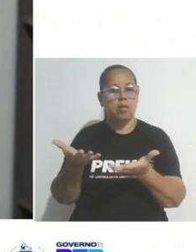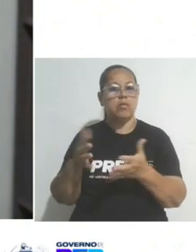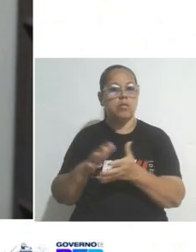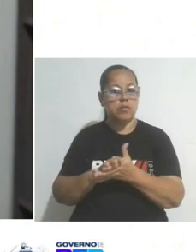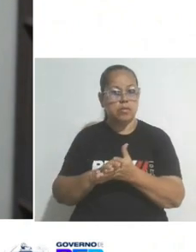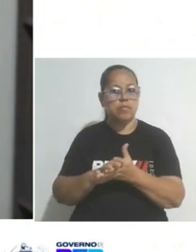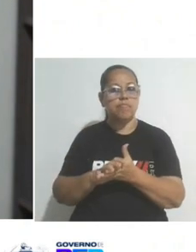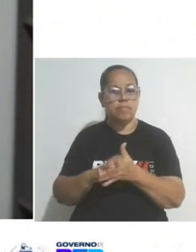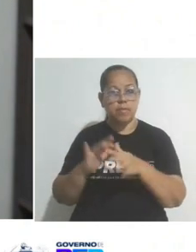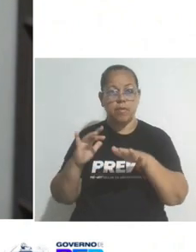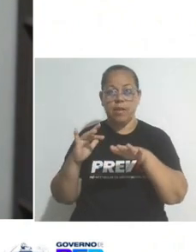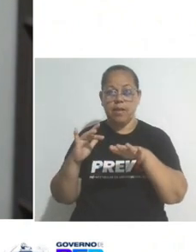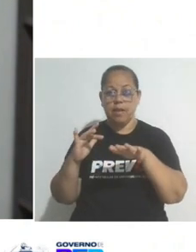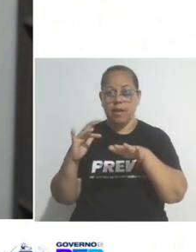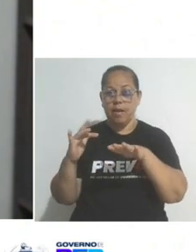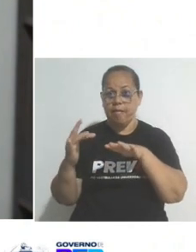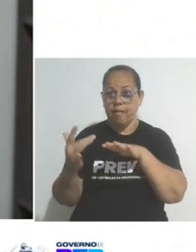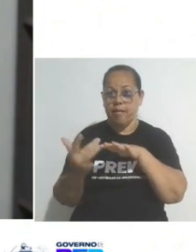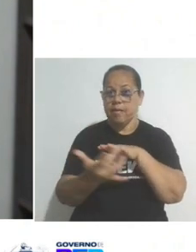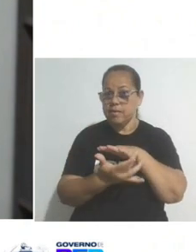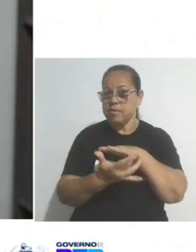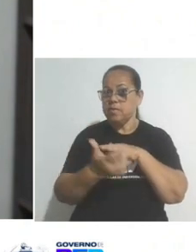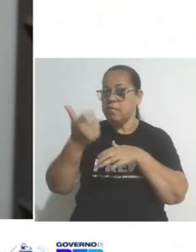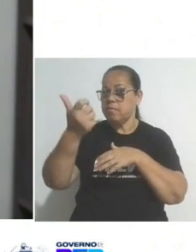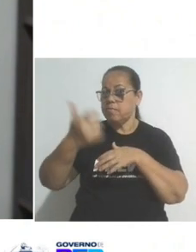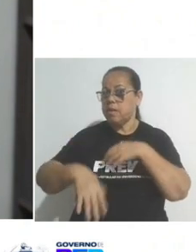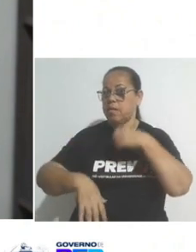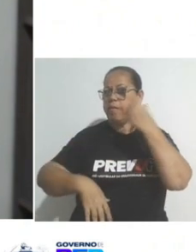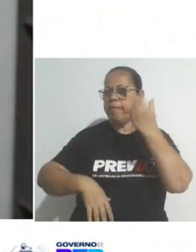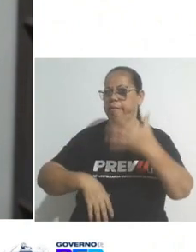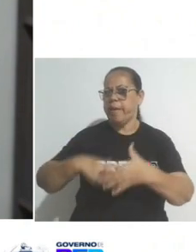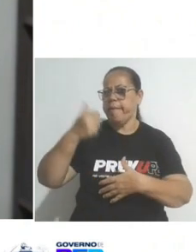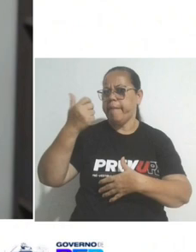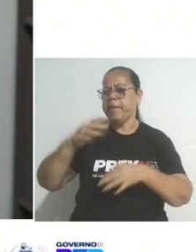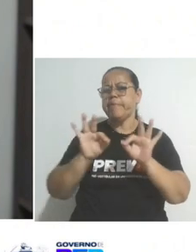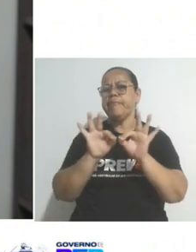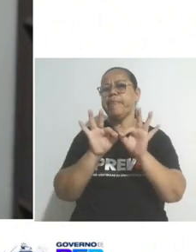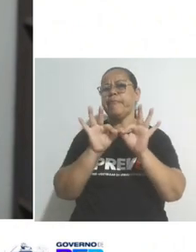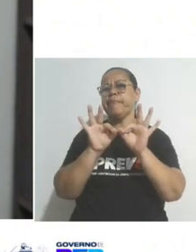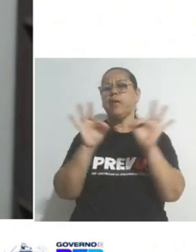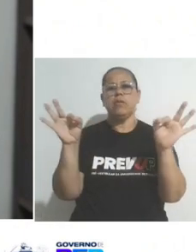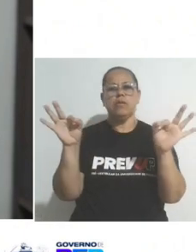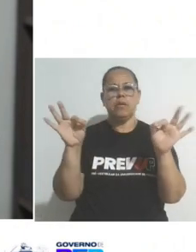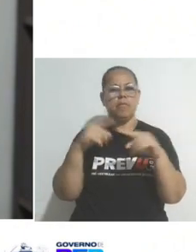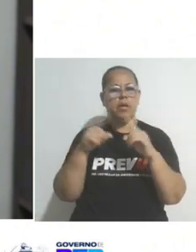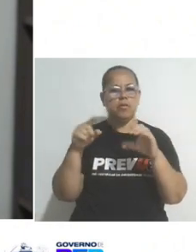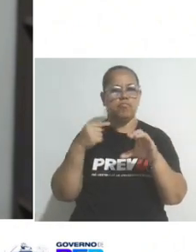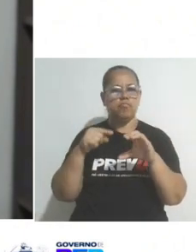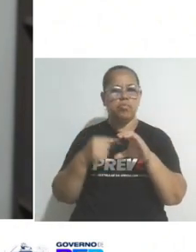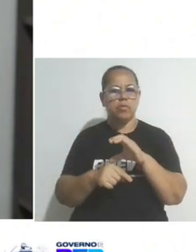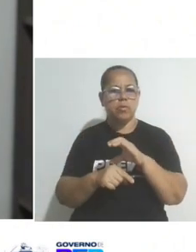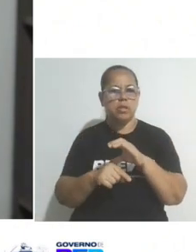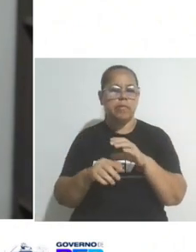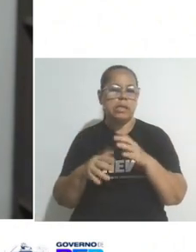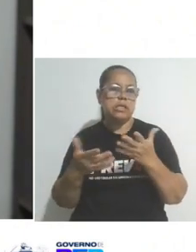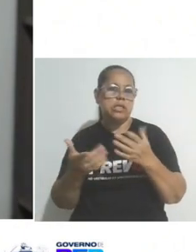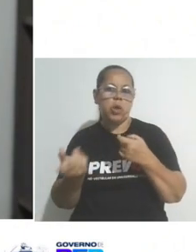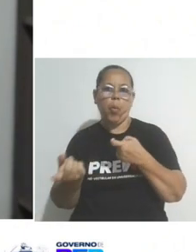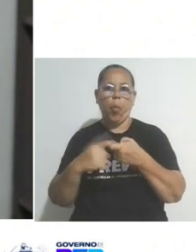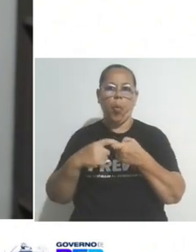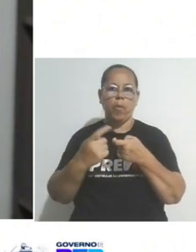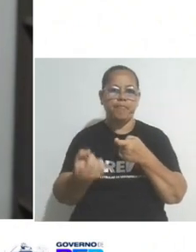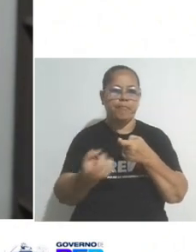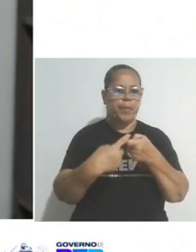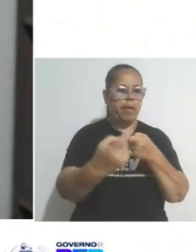as redes sociais fomentando essas artificialidades nós não vamos adentrar aqui se os contatos